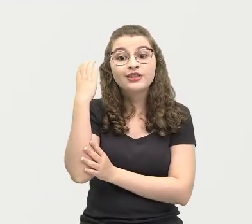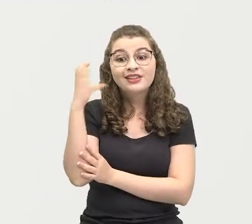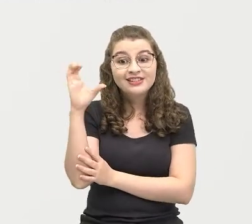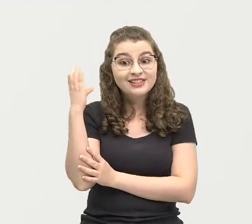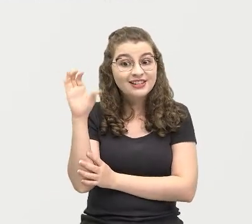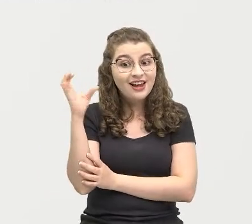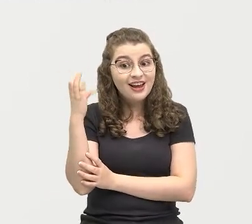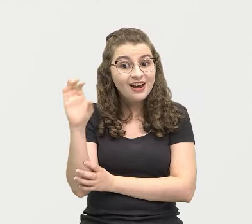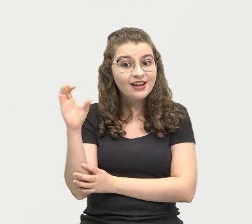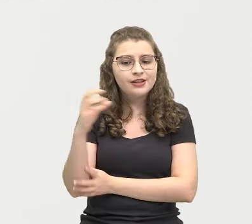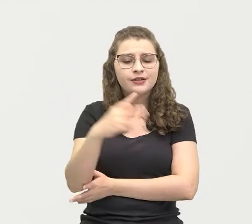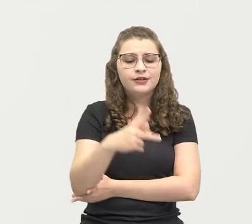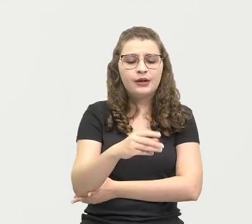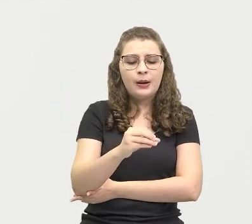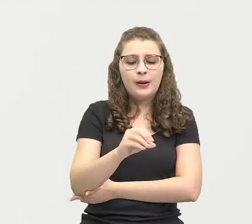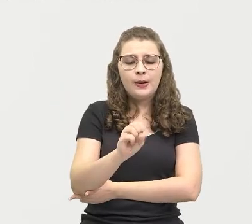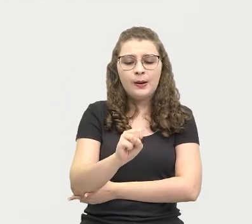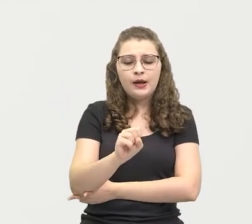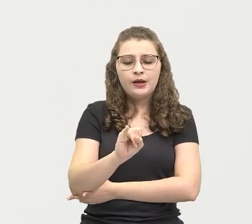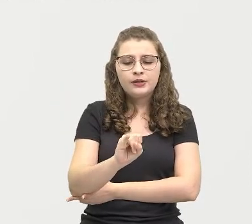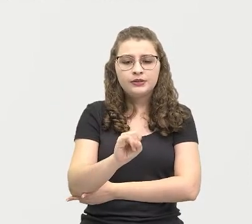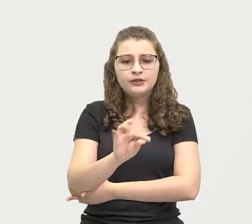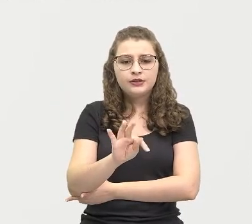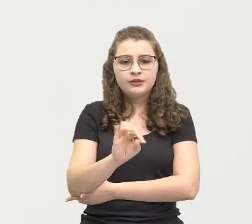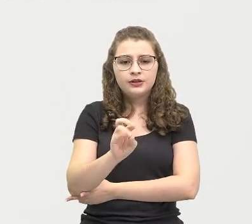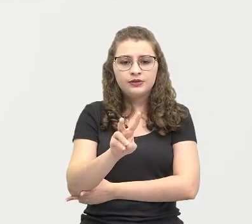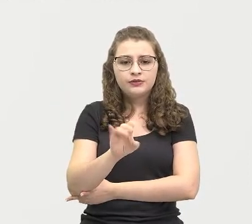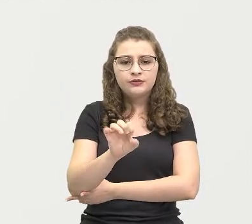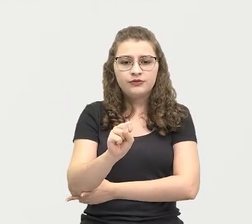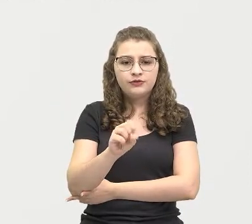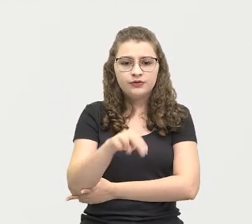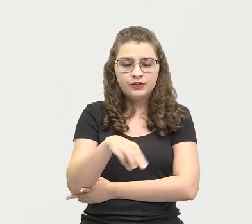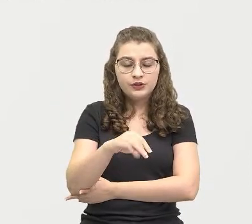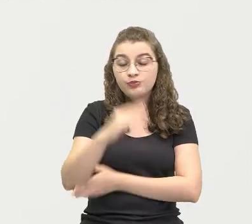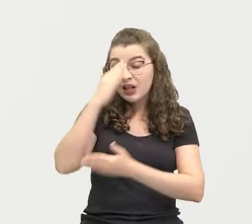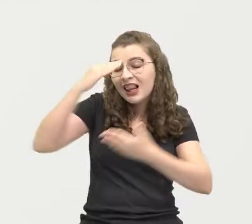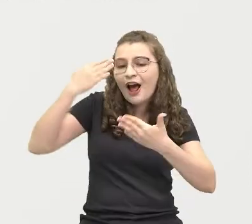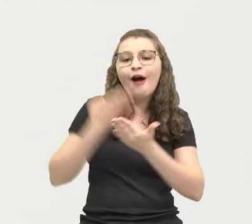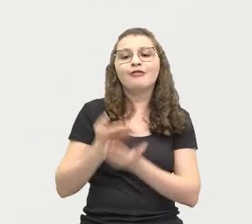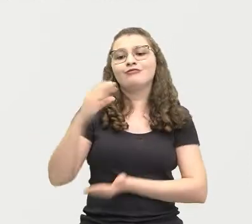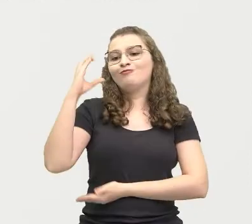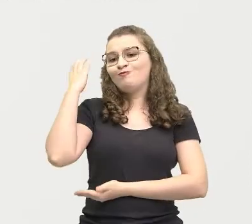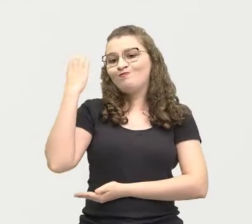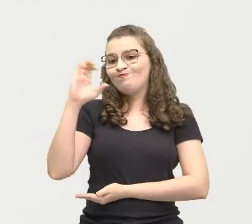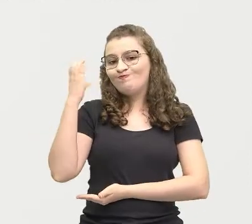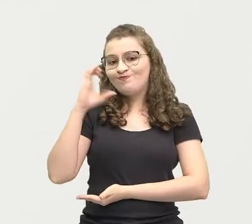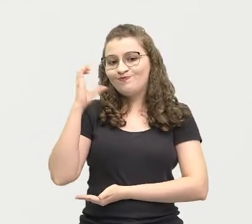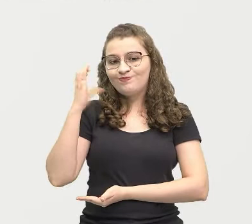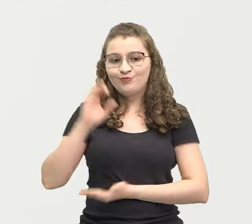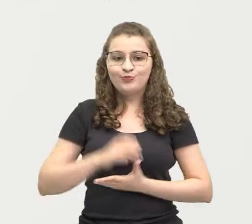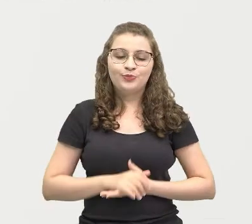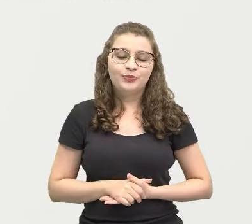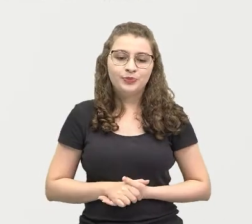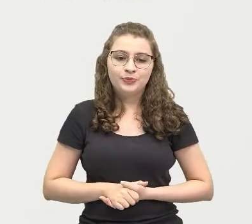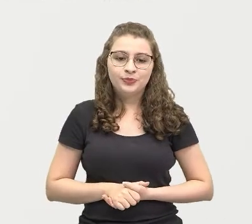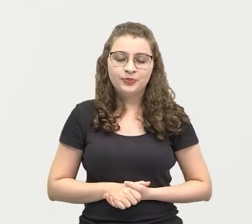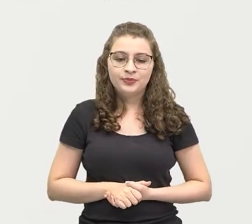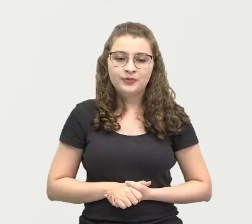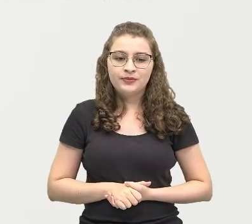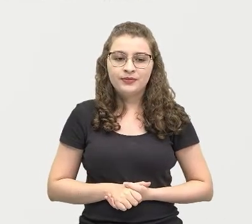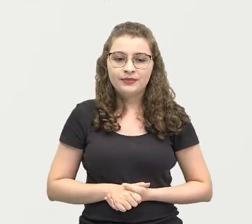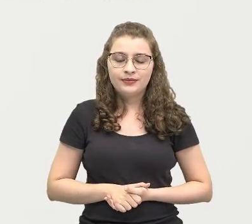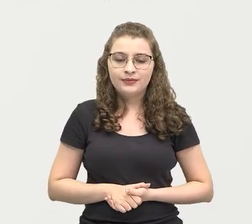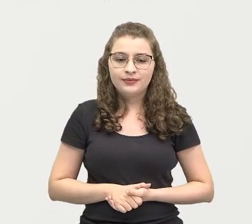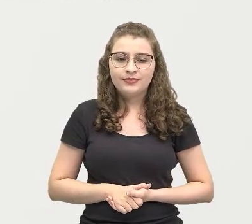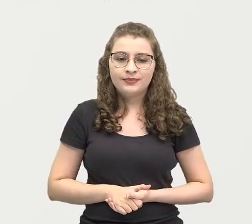aqui, né? Ele vai indicar ali uma filosofia que acredita na ciência, que a ciência ela é